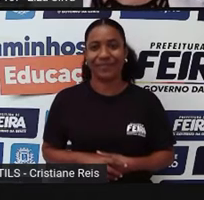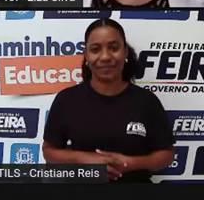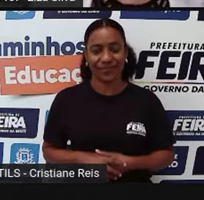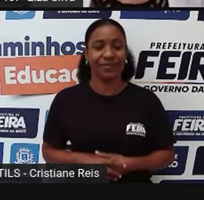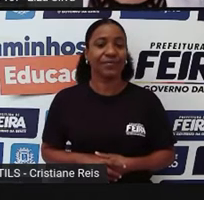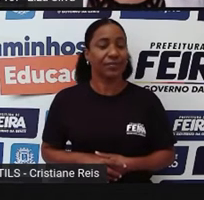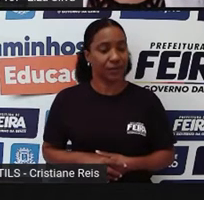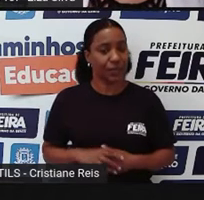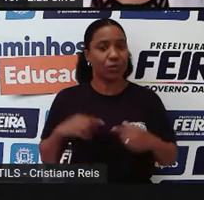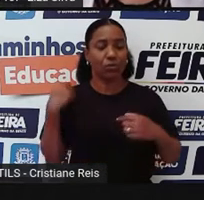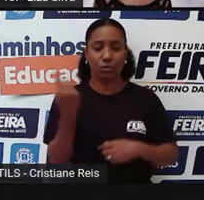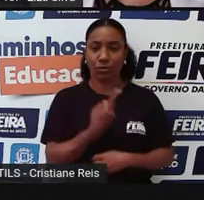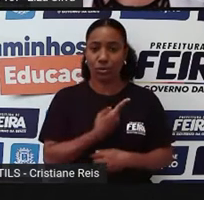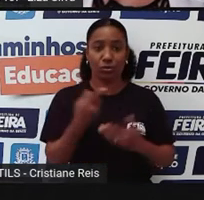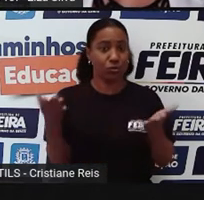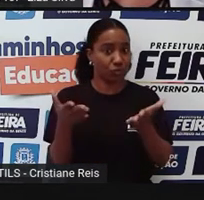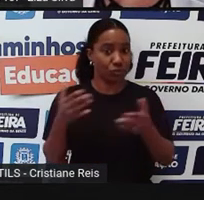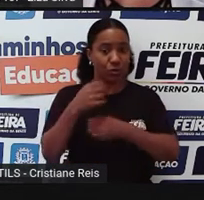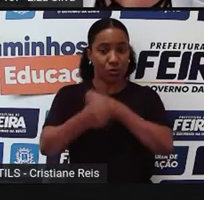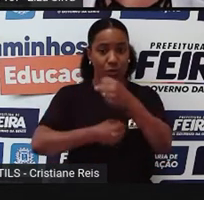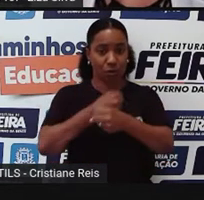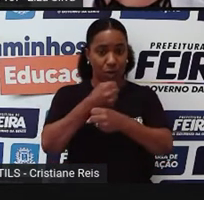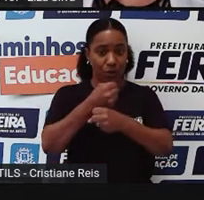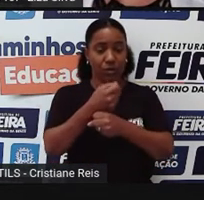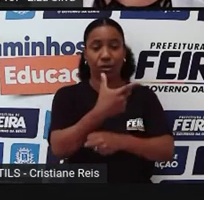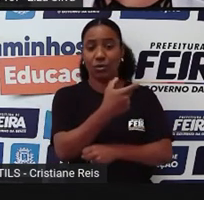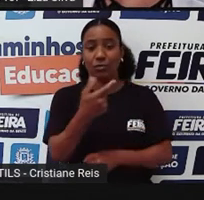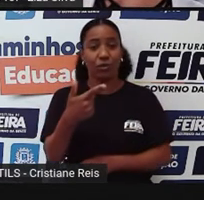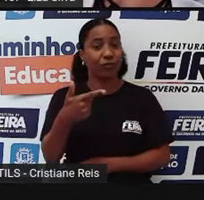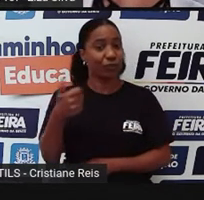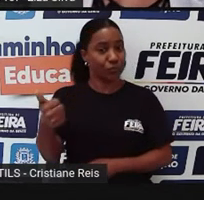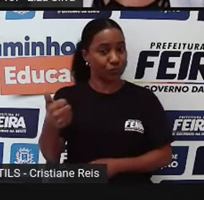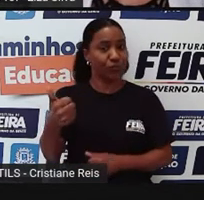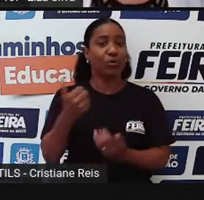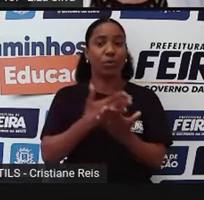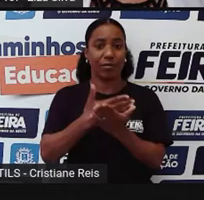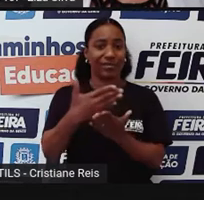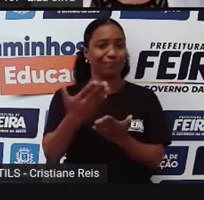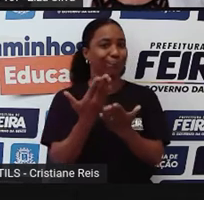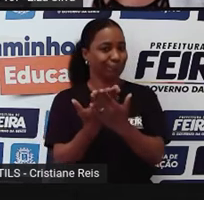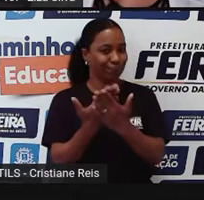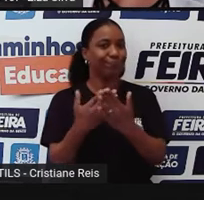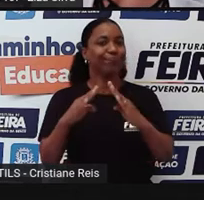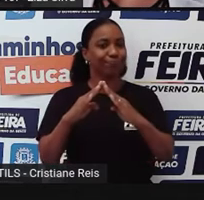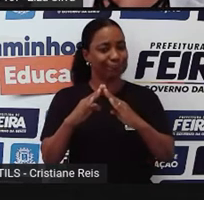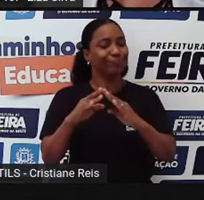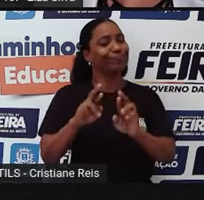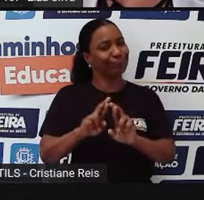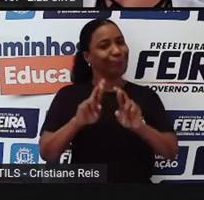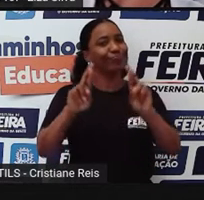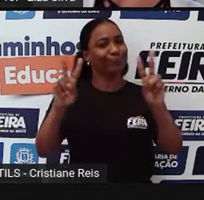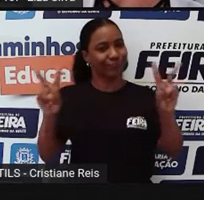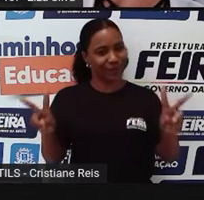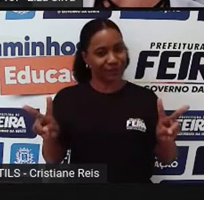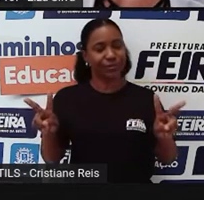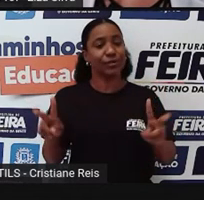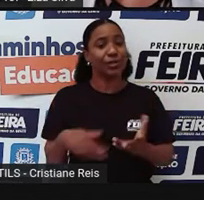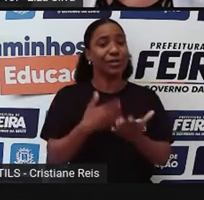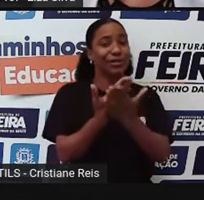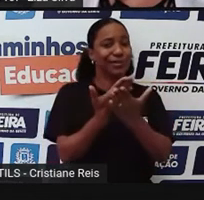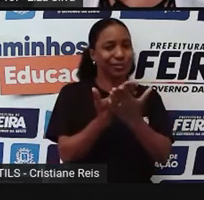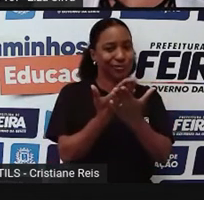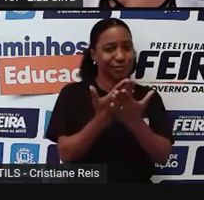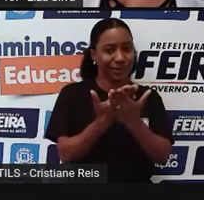iniciando o ano letivo 2011 e um uma nova forma de estudar e de aprender o ensino híbrido